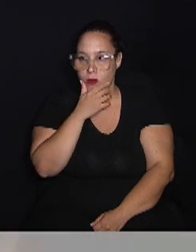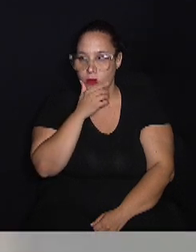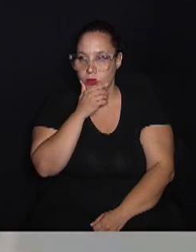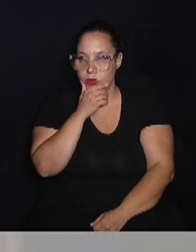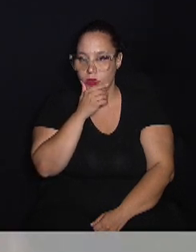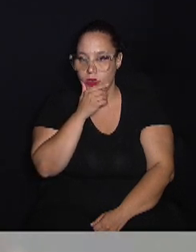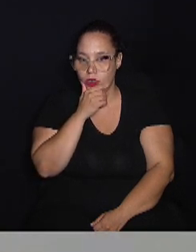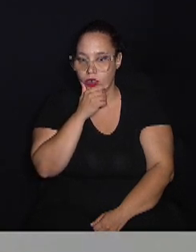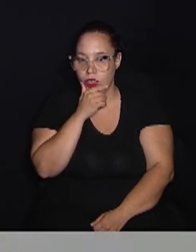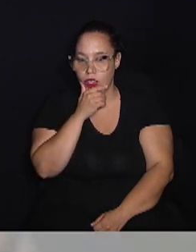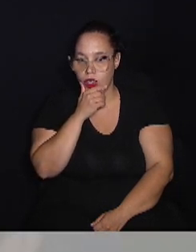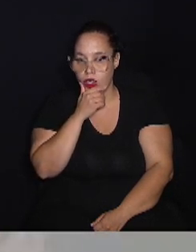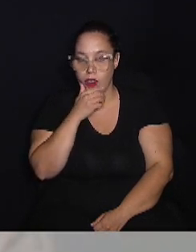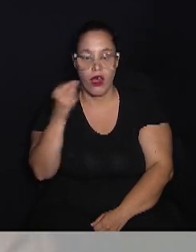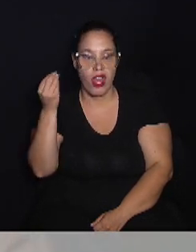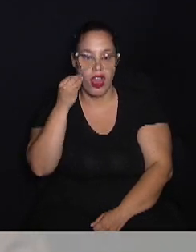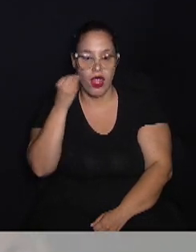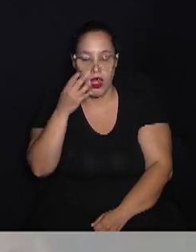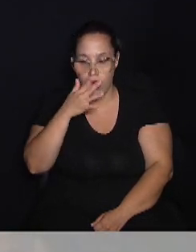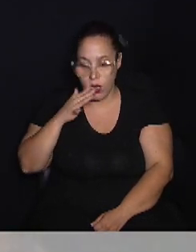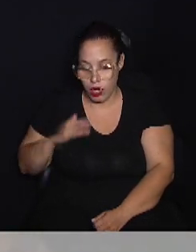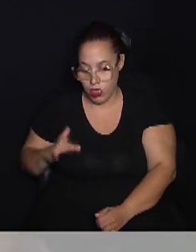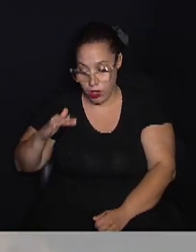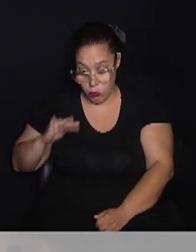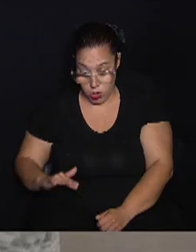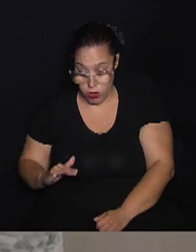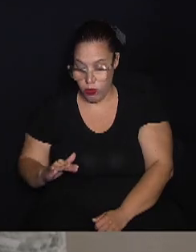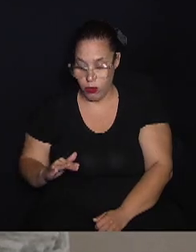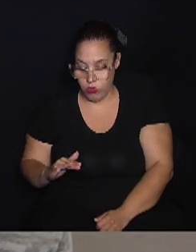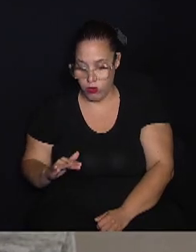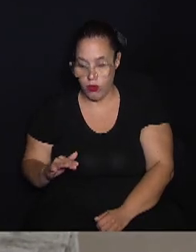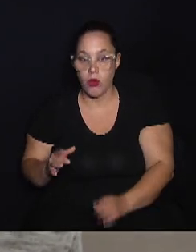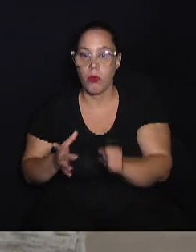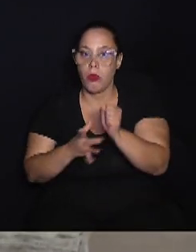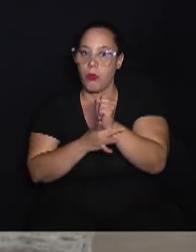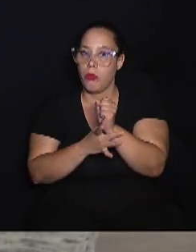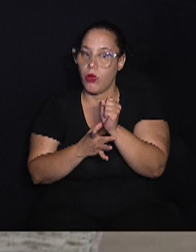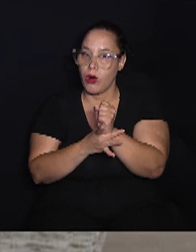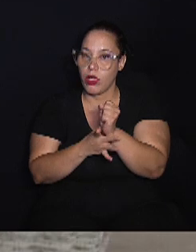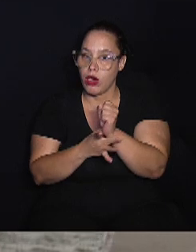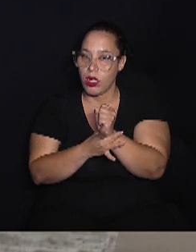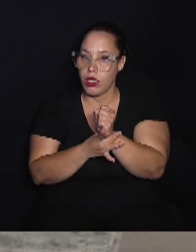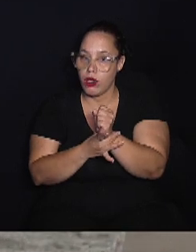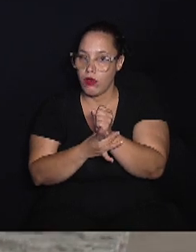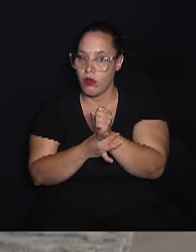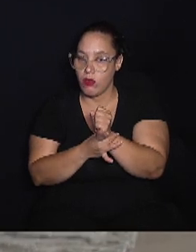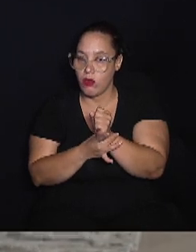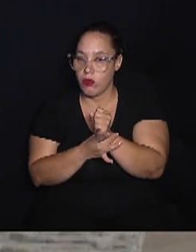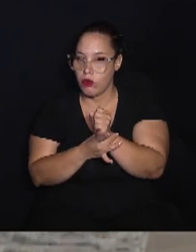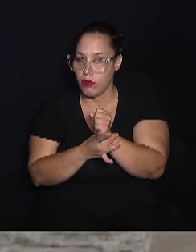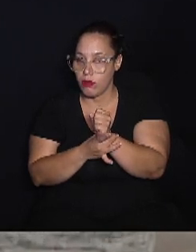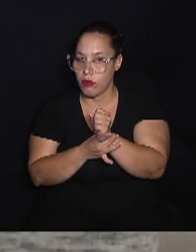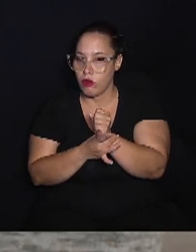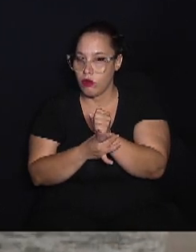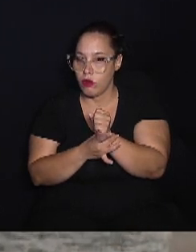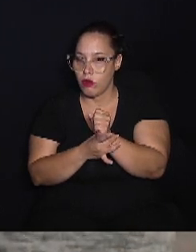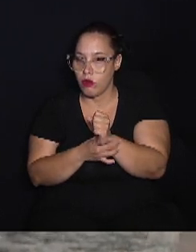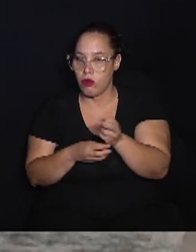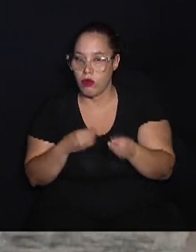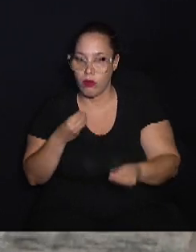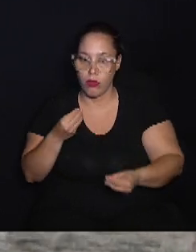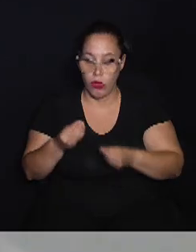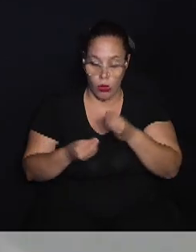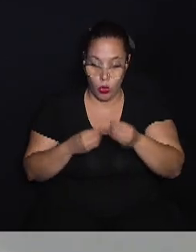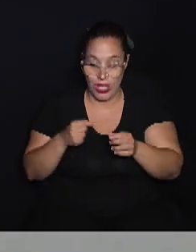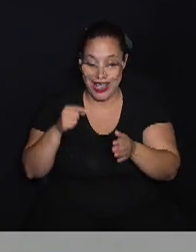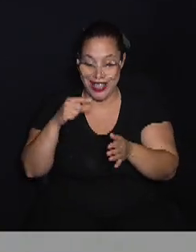dizer testados em crianças menores Então por segurança e pelo fato aí dos componentes